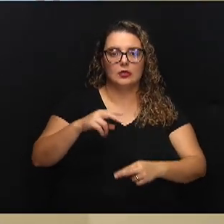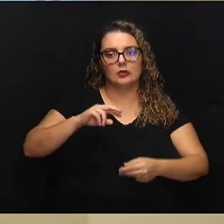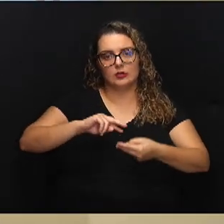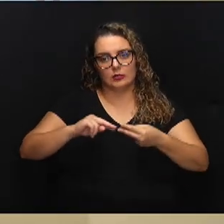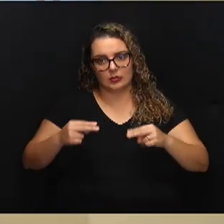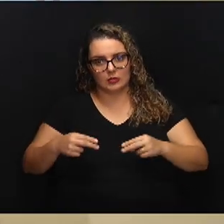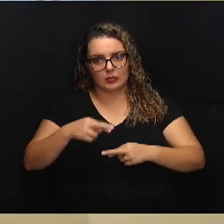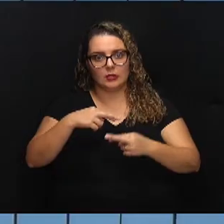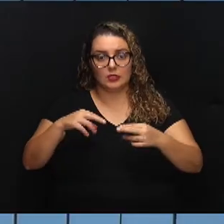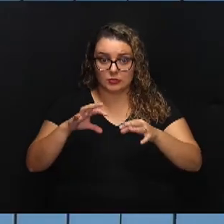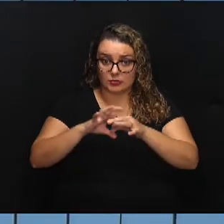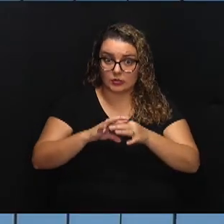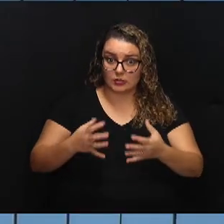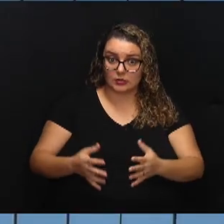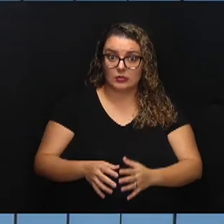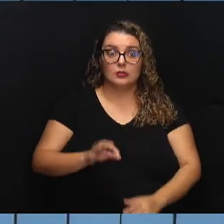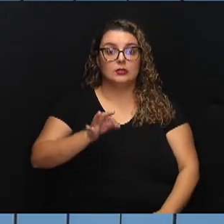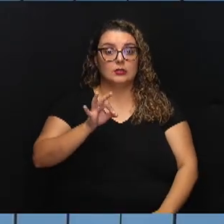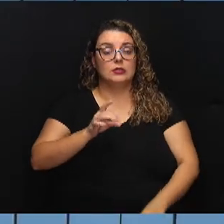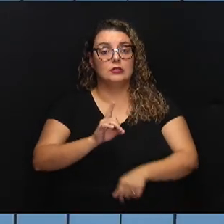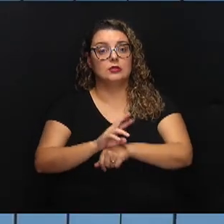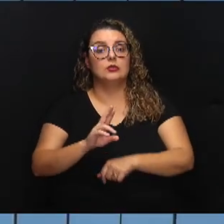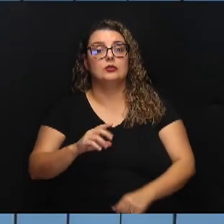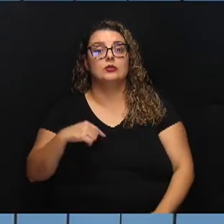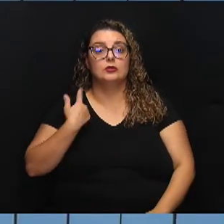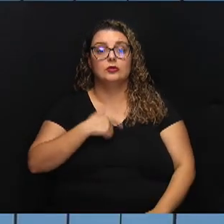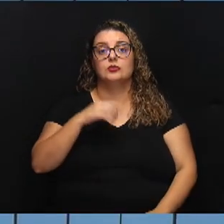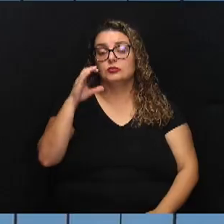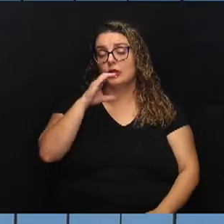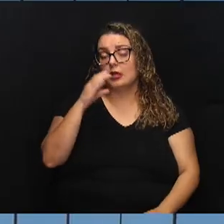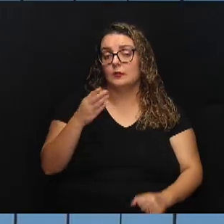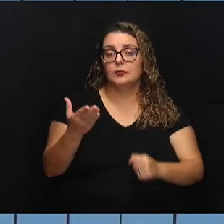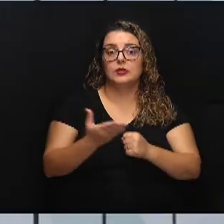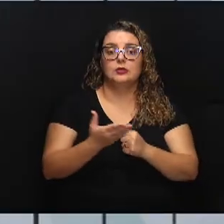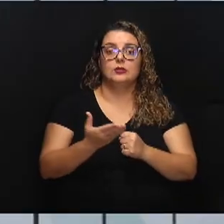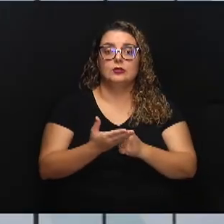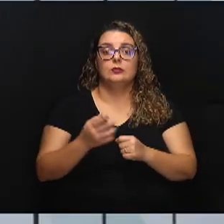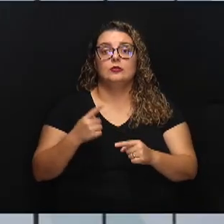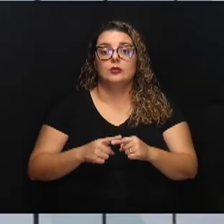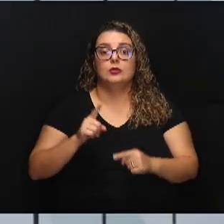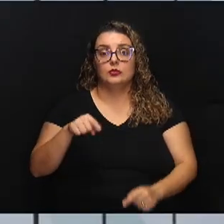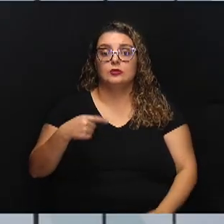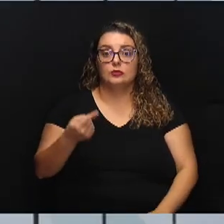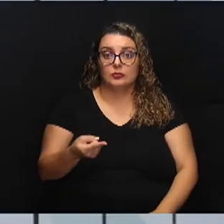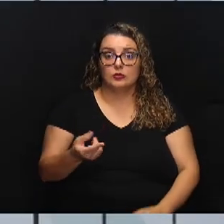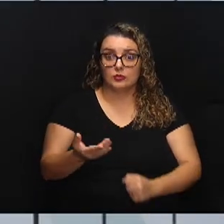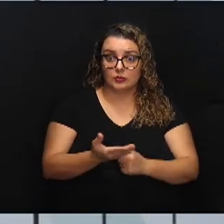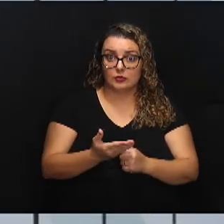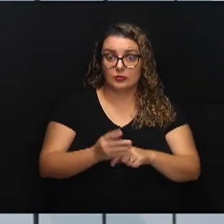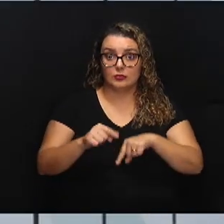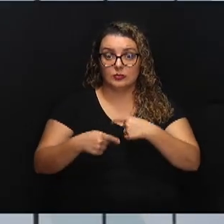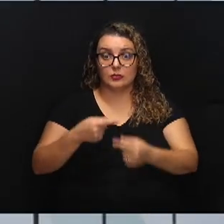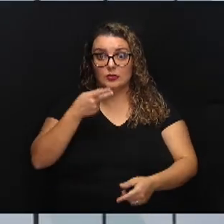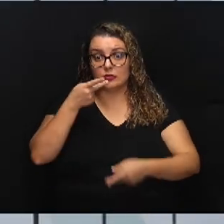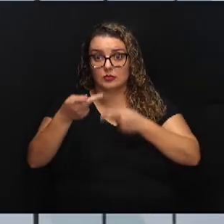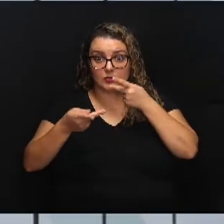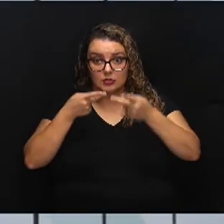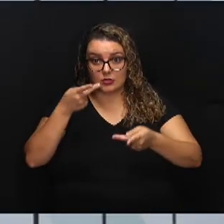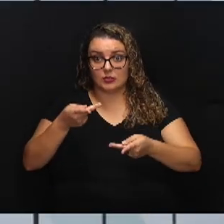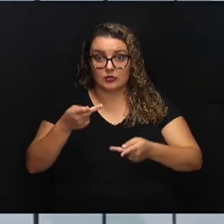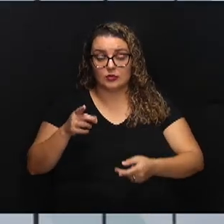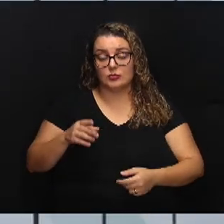atrelado. Tá certo, doutora. A gente vai fazer um rápido intervalo, porque no próximo bloco nós vamos falar sobre